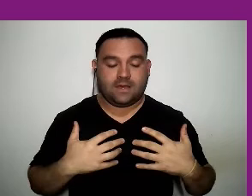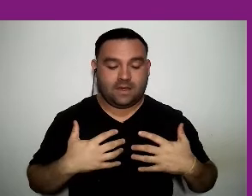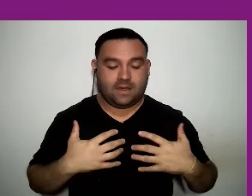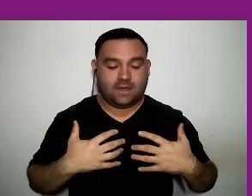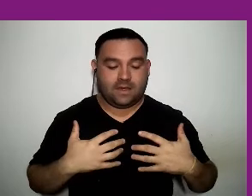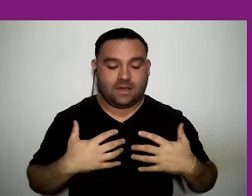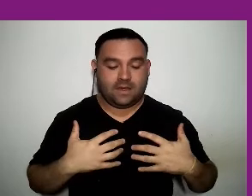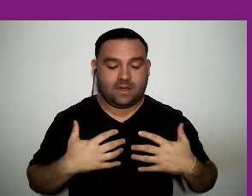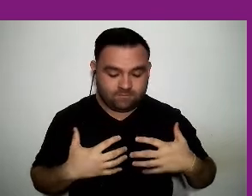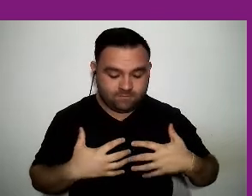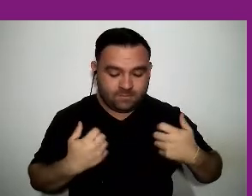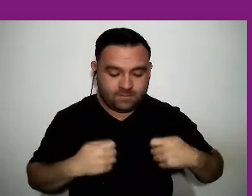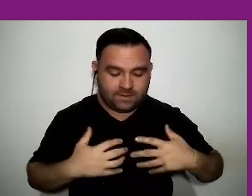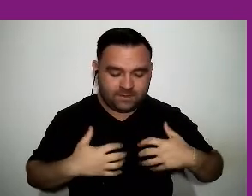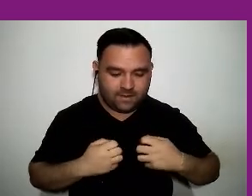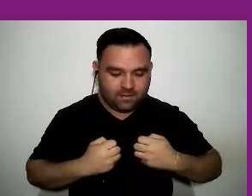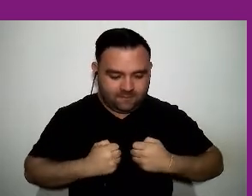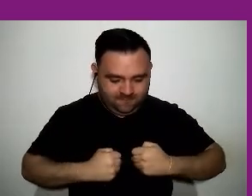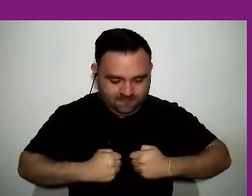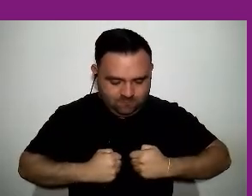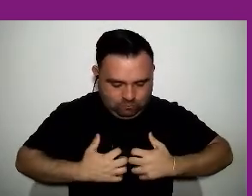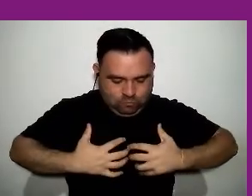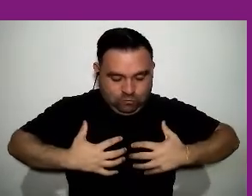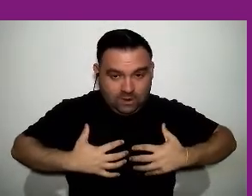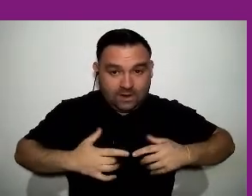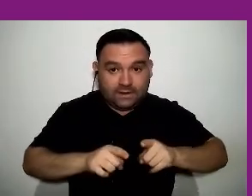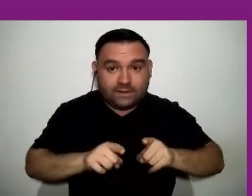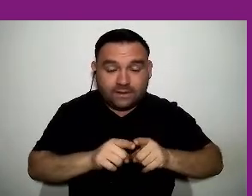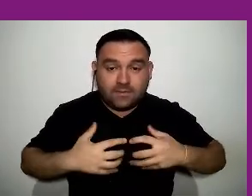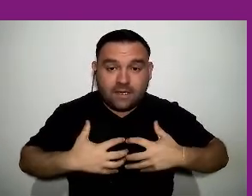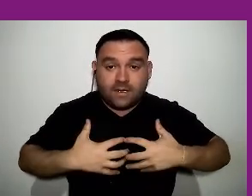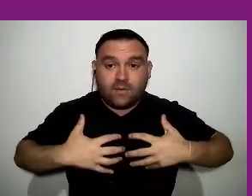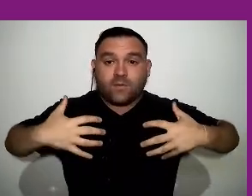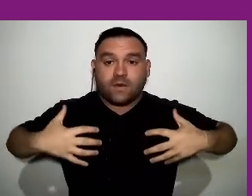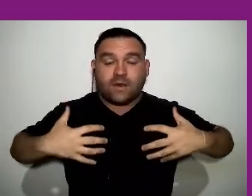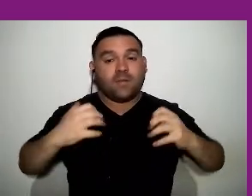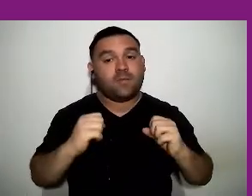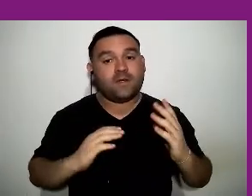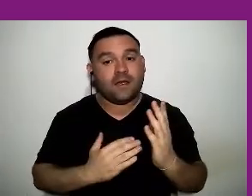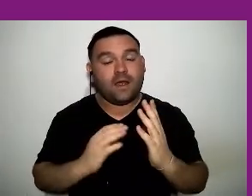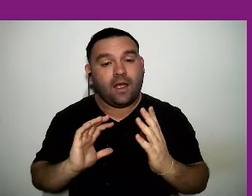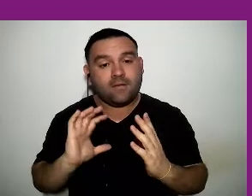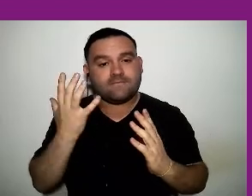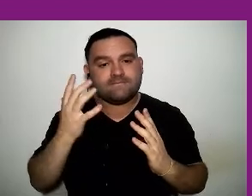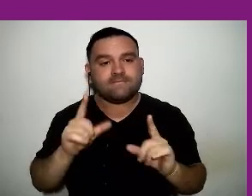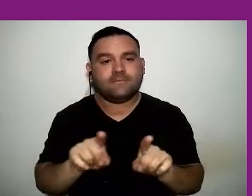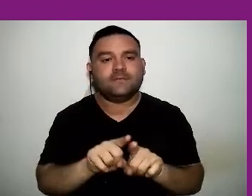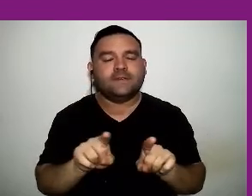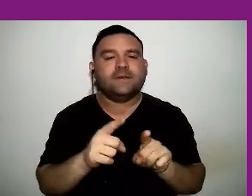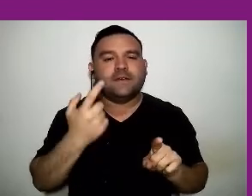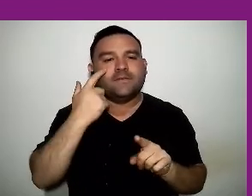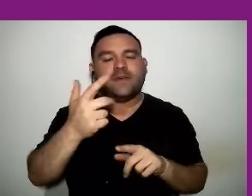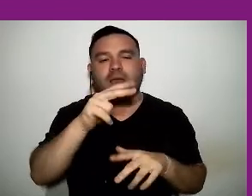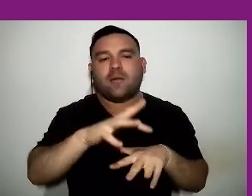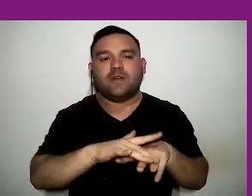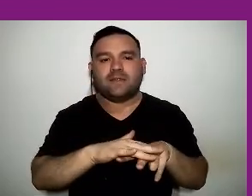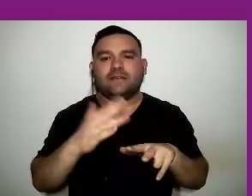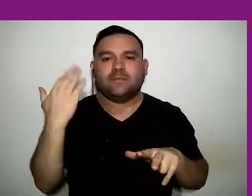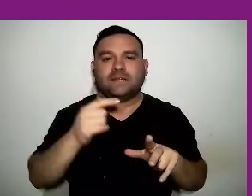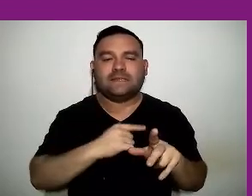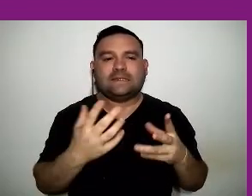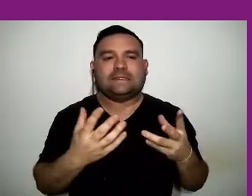pulmão versus a hiperdistensão que isso pode acontecer. E aqui também é um paciente que ele estava